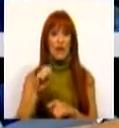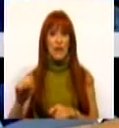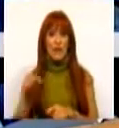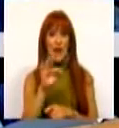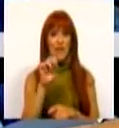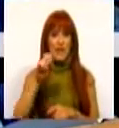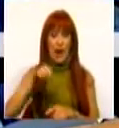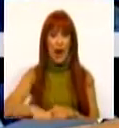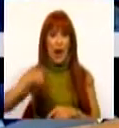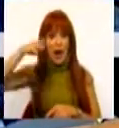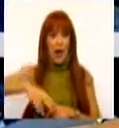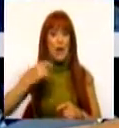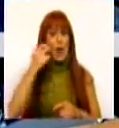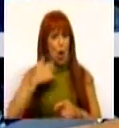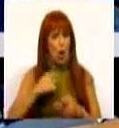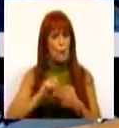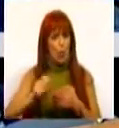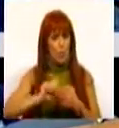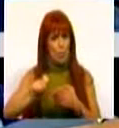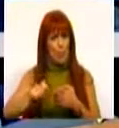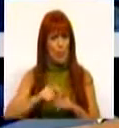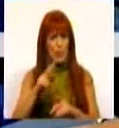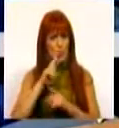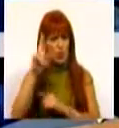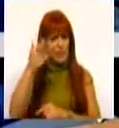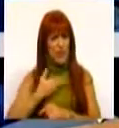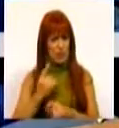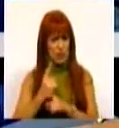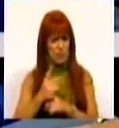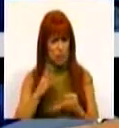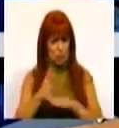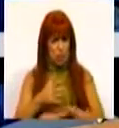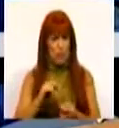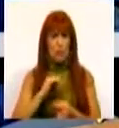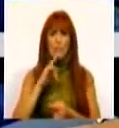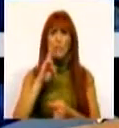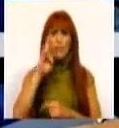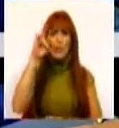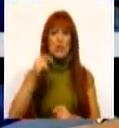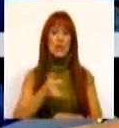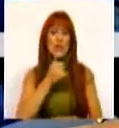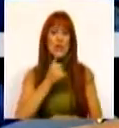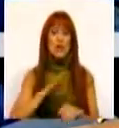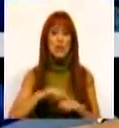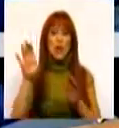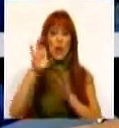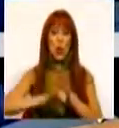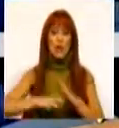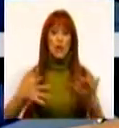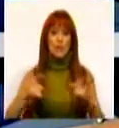FSM, continua a ser honrada e continuamos a pagar os juros dessa dívida, juros esses que são determinados pelas